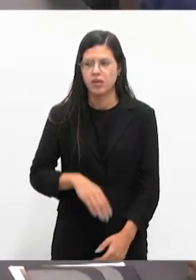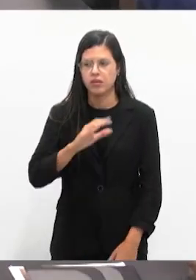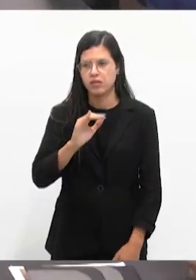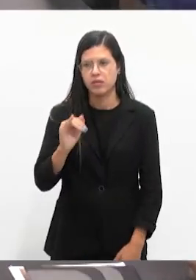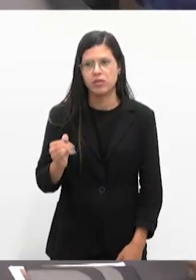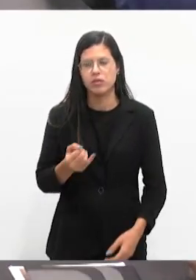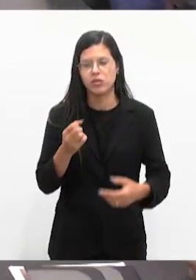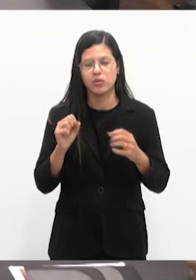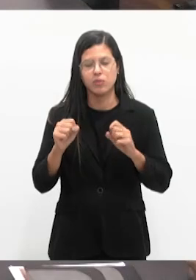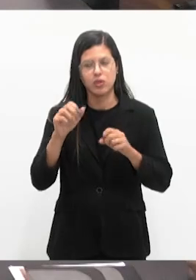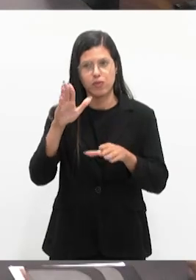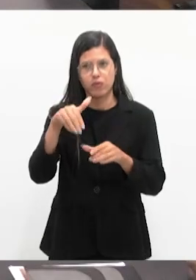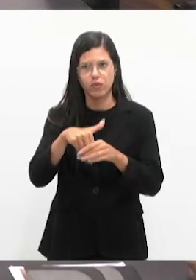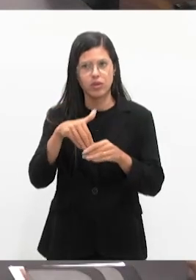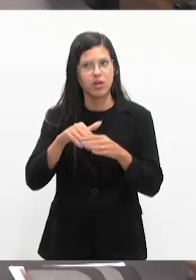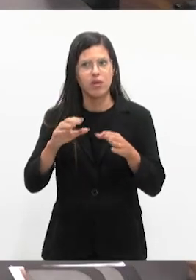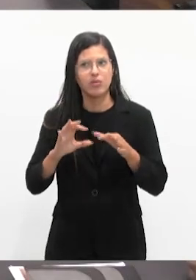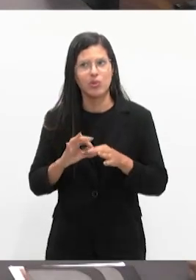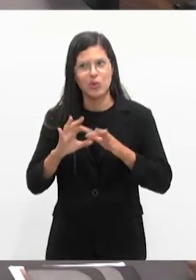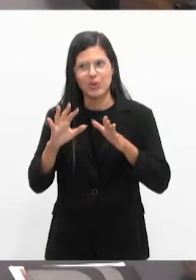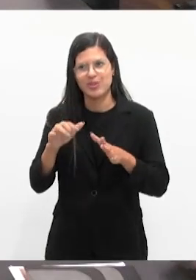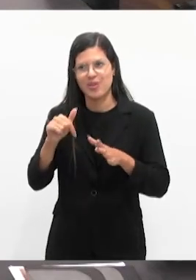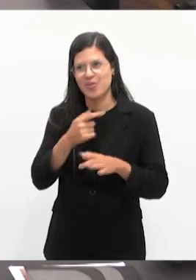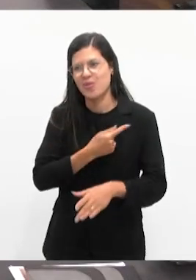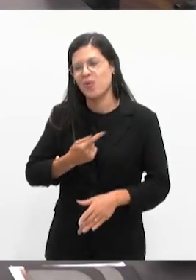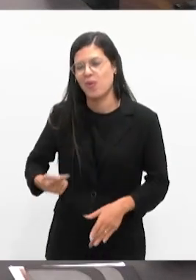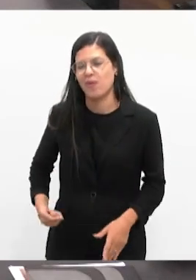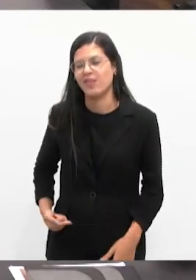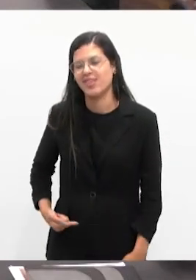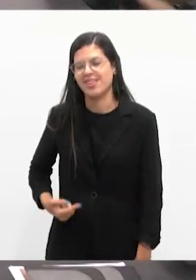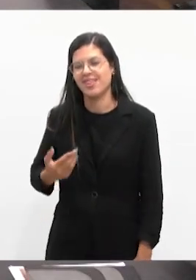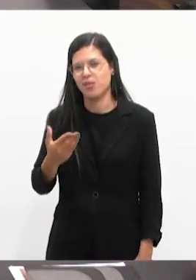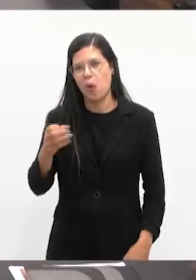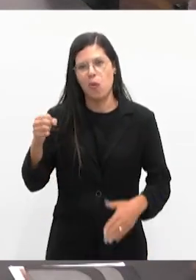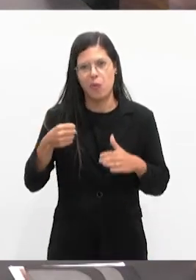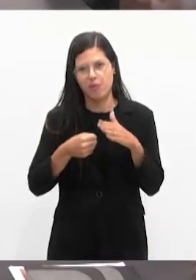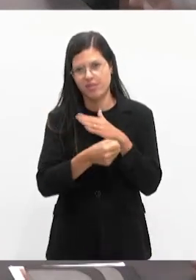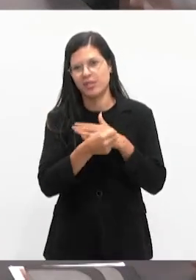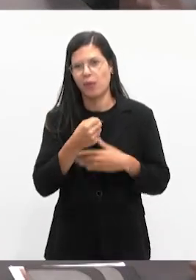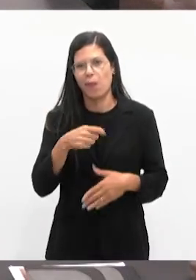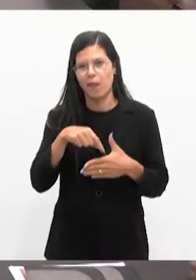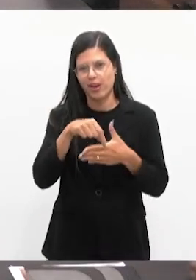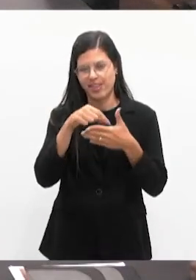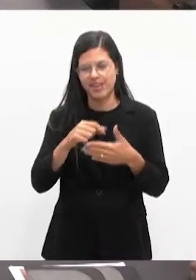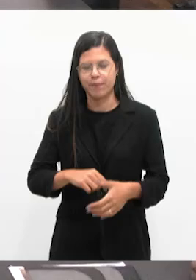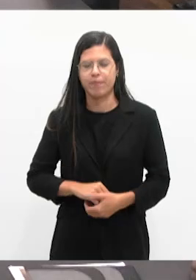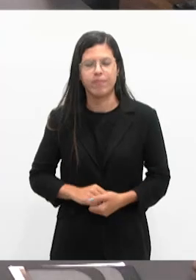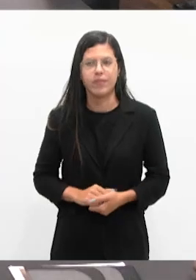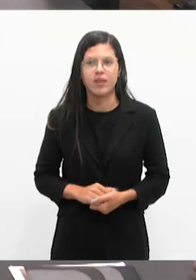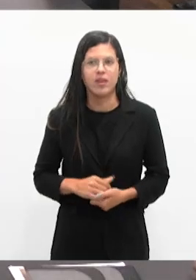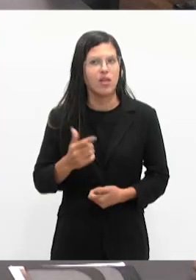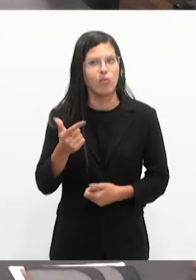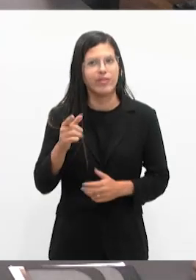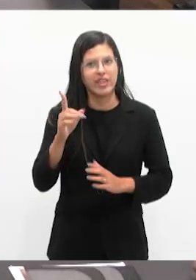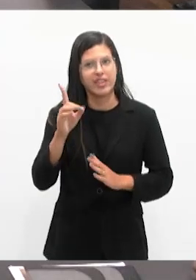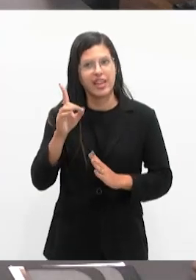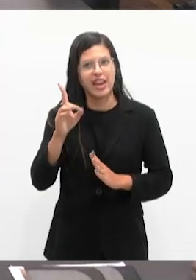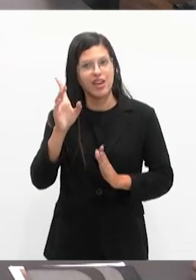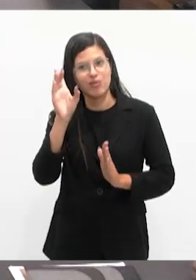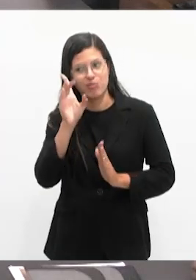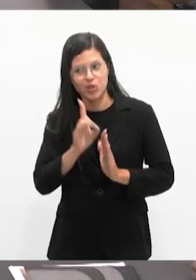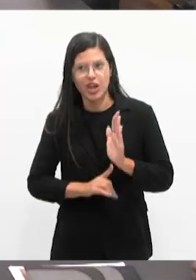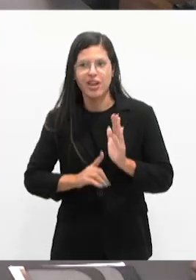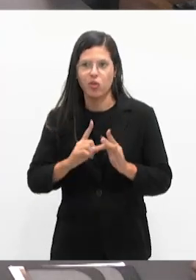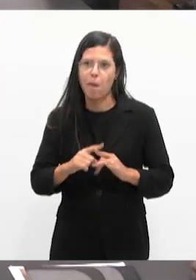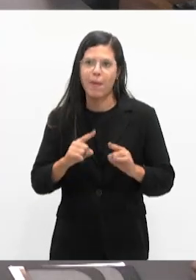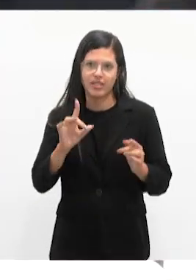tem- governador a nomeá-lo. não tem de Projeto direito, autorizativo. não tem de direito, mas tem de fato. Bom,